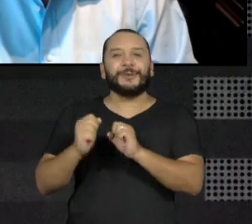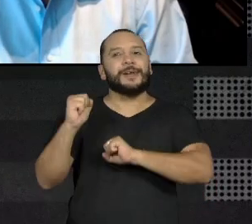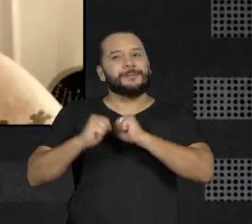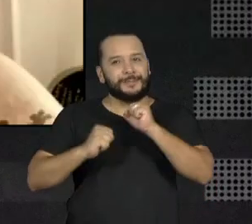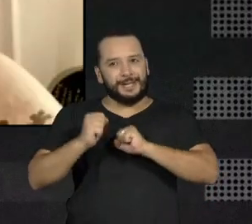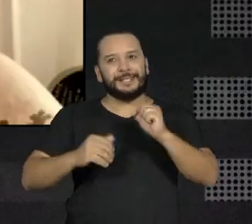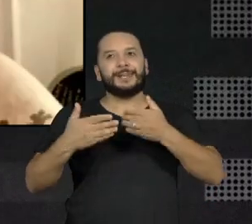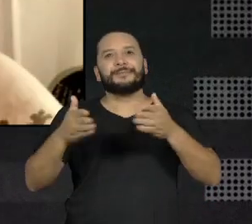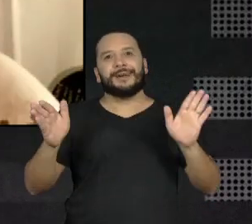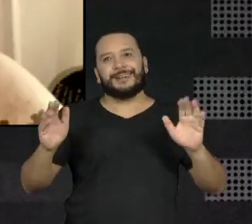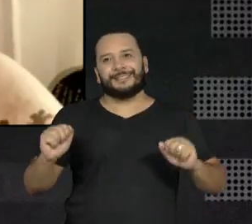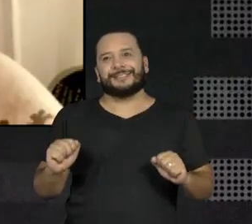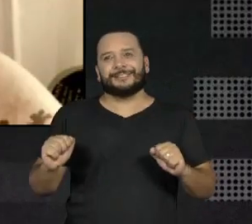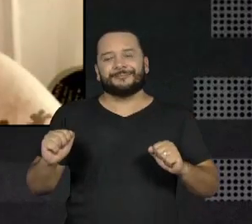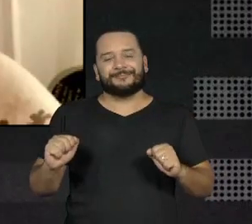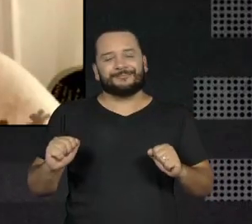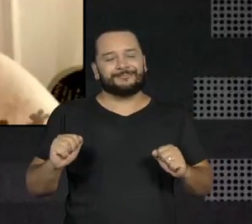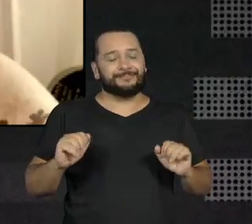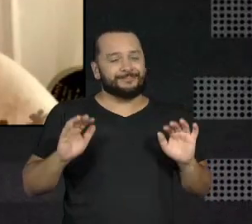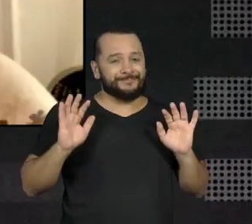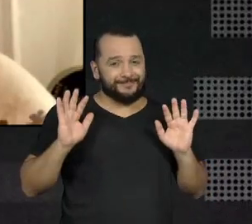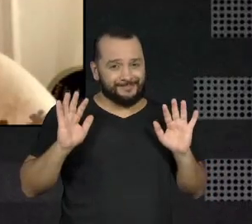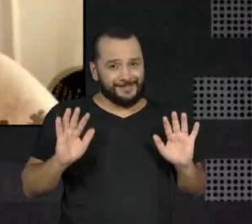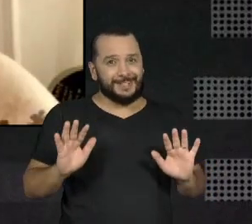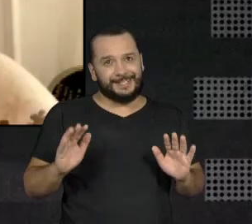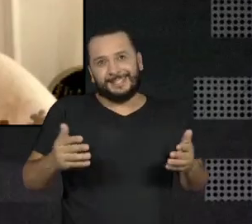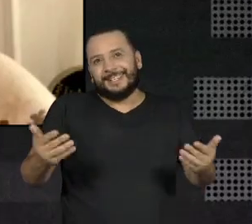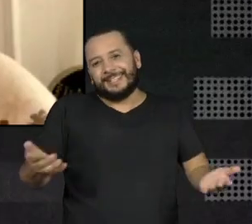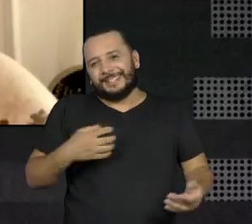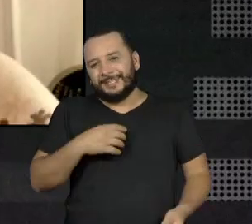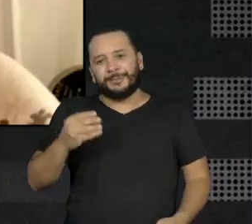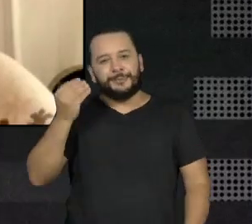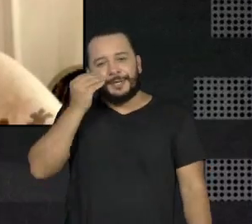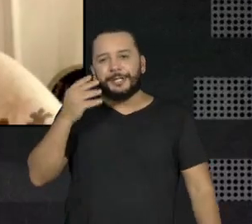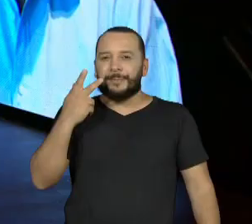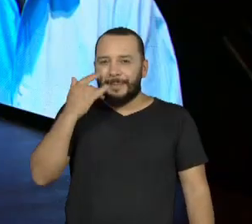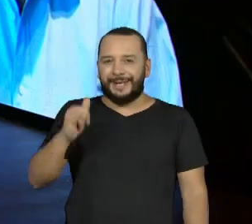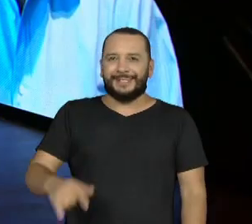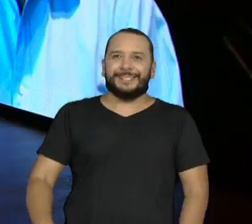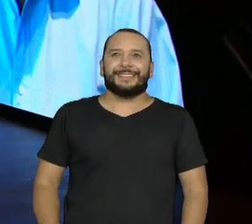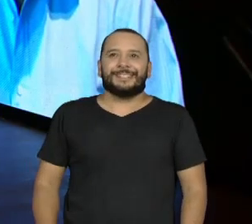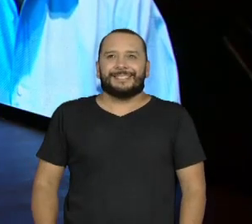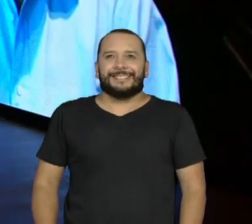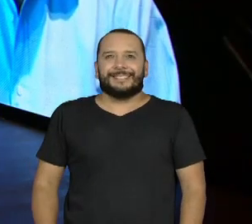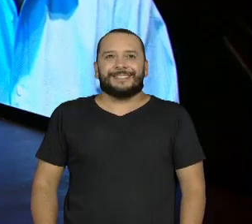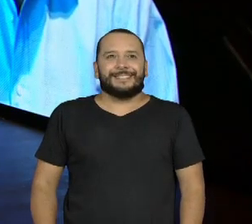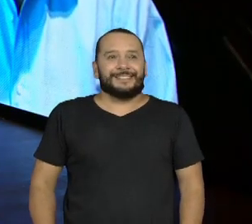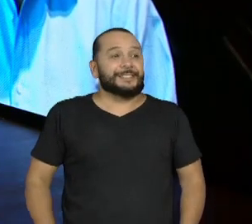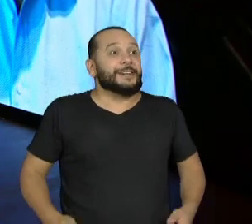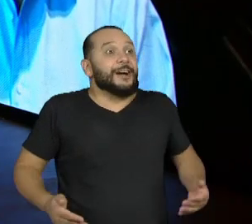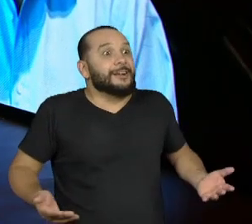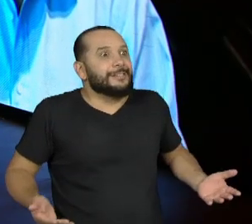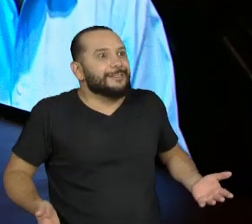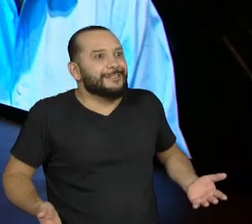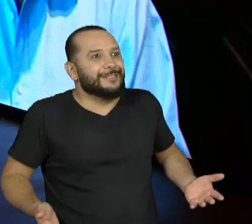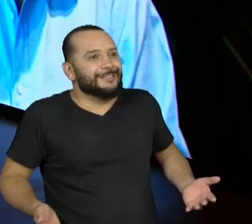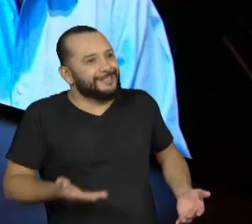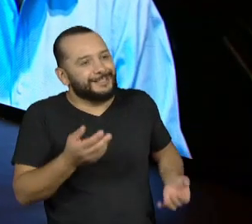mesmo. Mas estamos aí e é isso. Beijo, papai. E aí, o que você tem a dizer, Maurício de